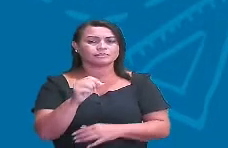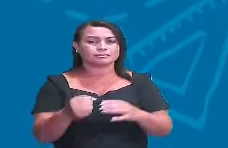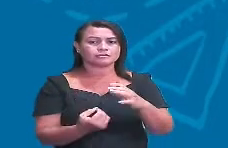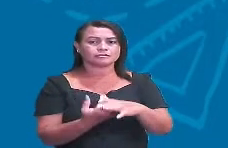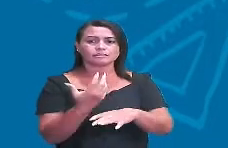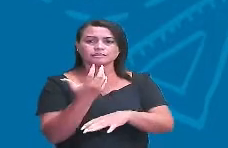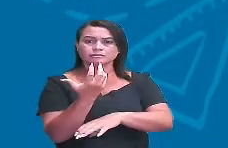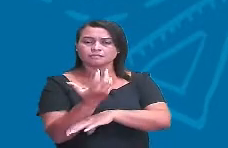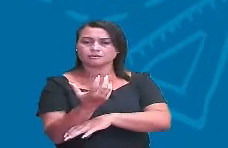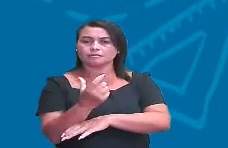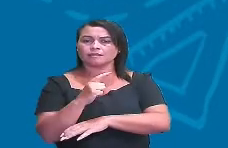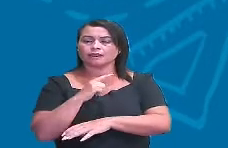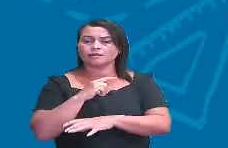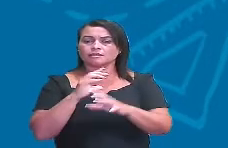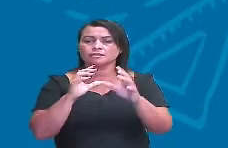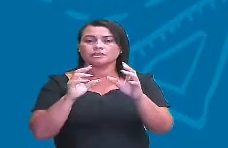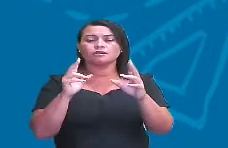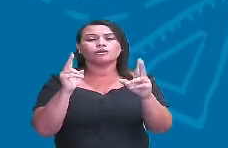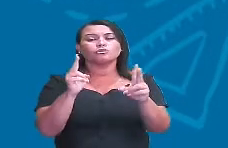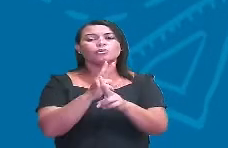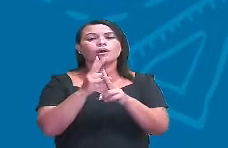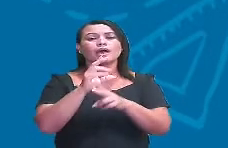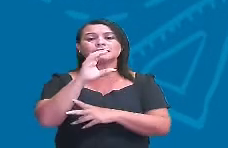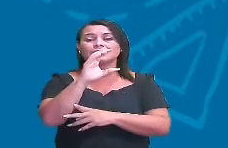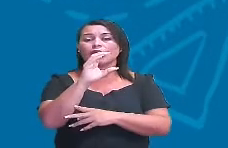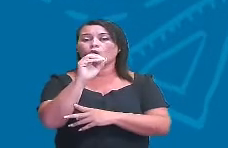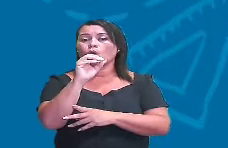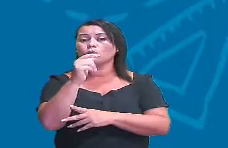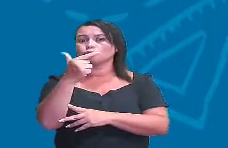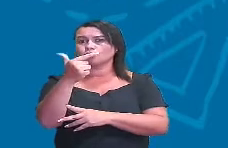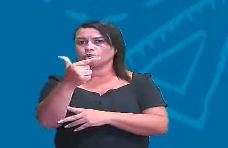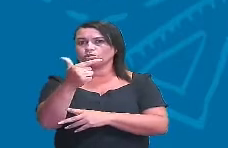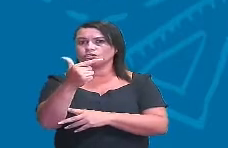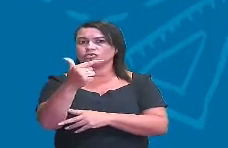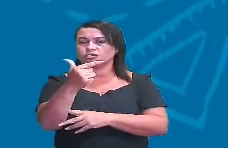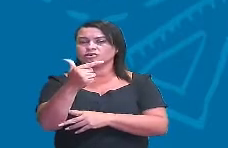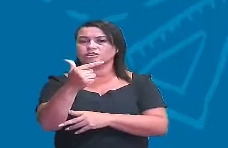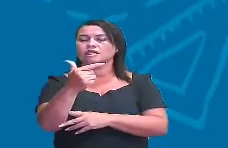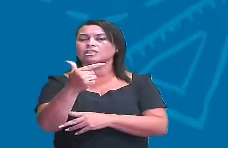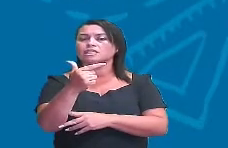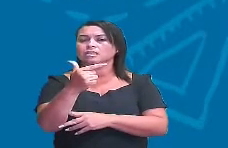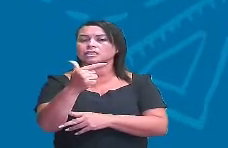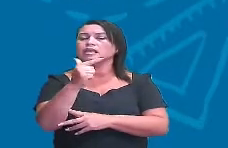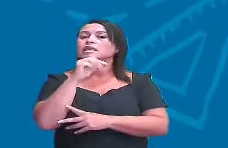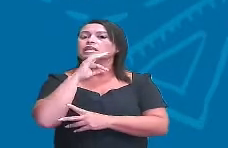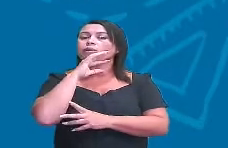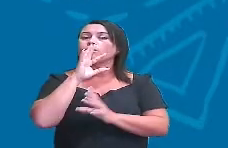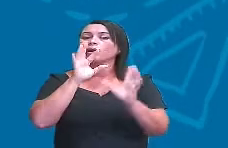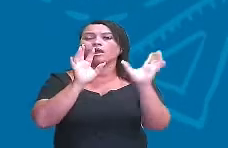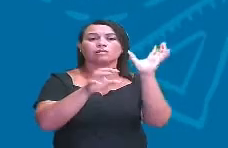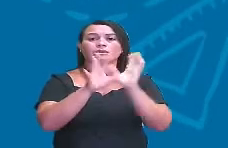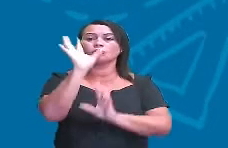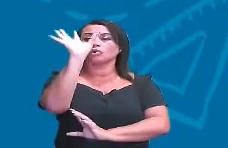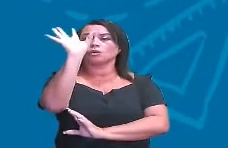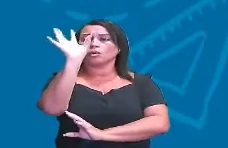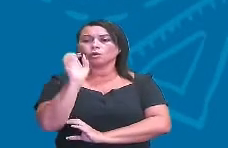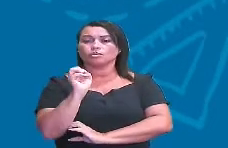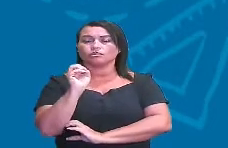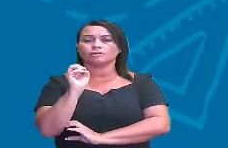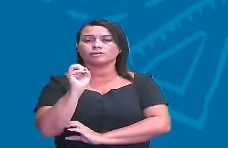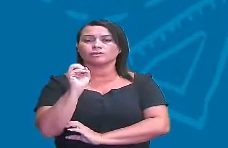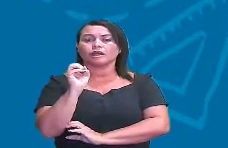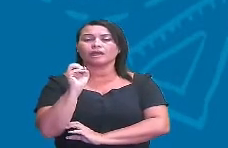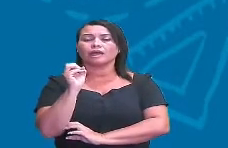ar CO2, dióxido de carbono, esse gás prejudicial, certo, à nossa saúde, e libera para o